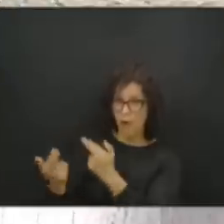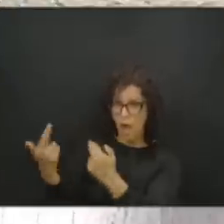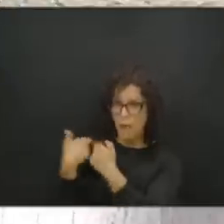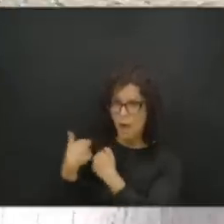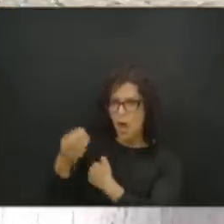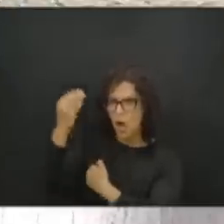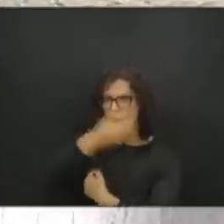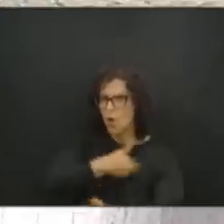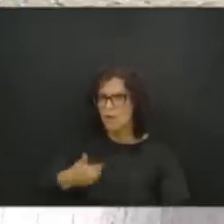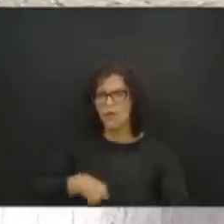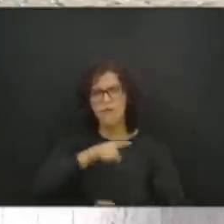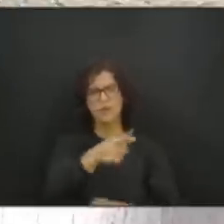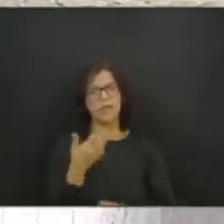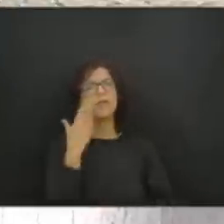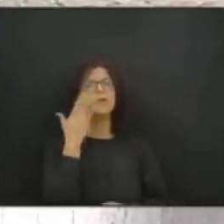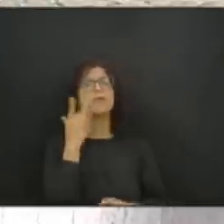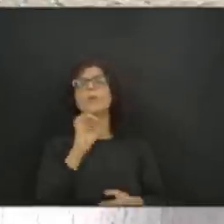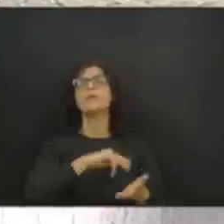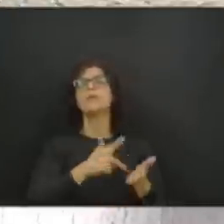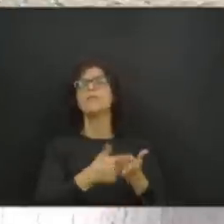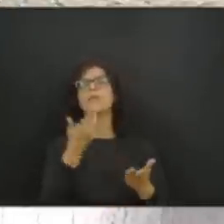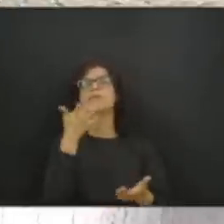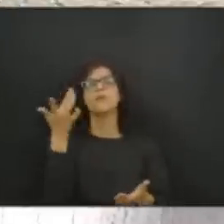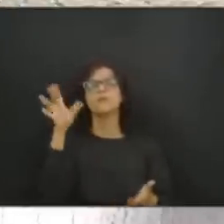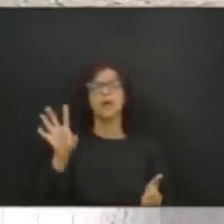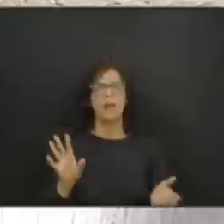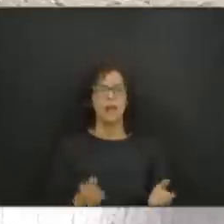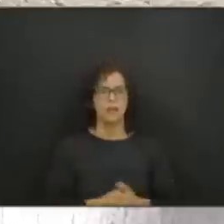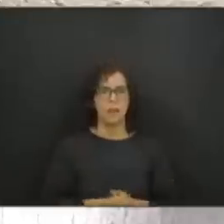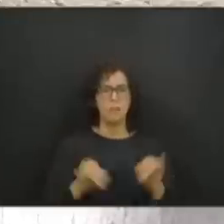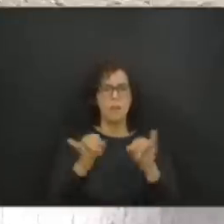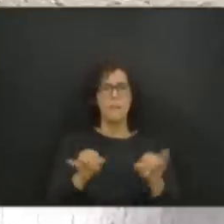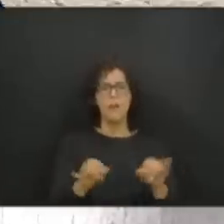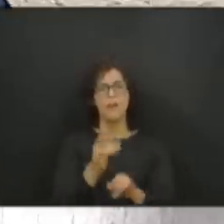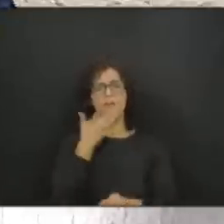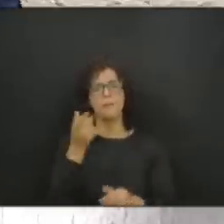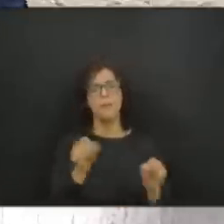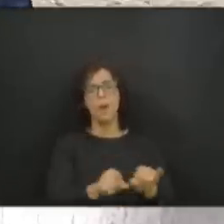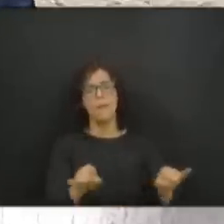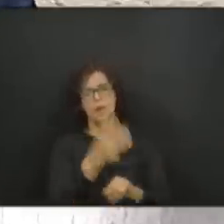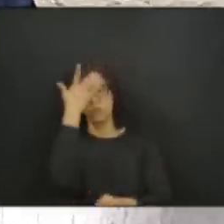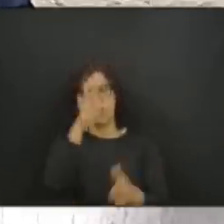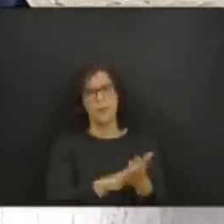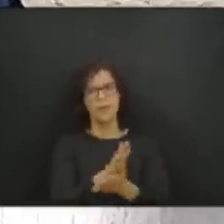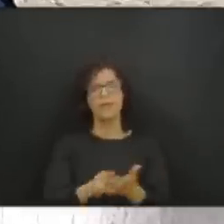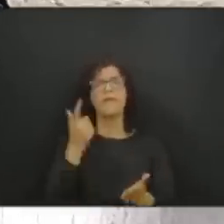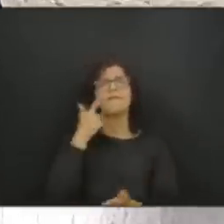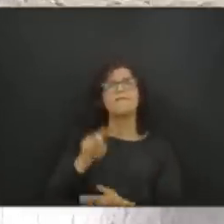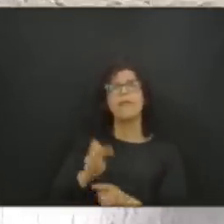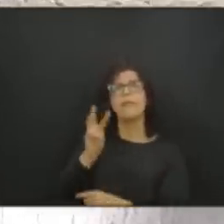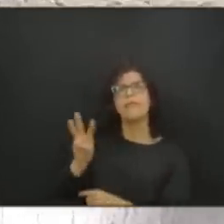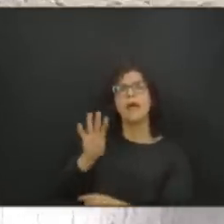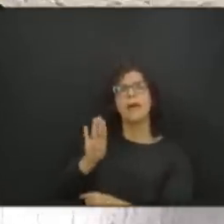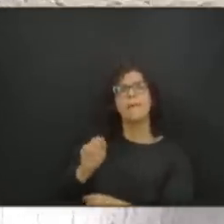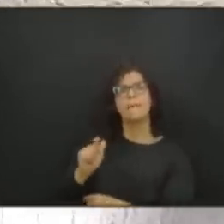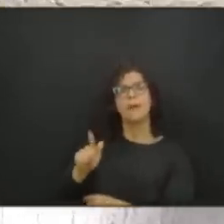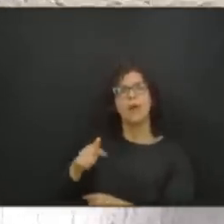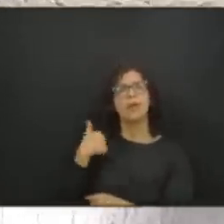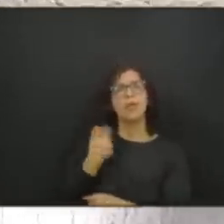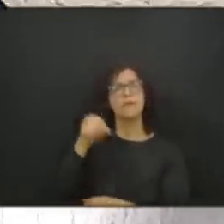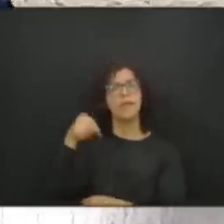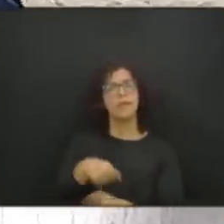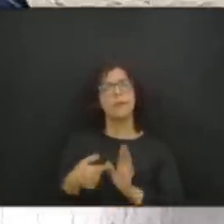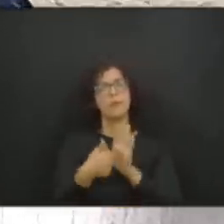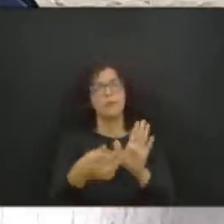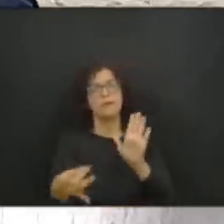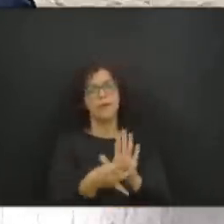algo que vossa excelência nem sabe o que tá falando nem sabe o que tá falando fica ouvindo blog E daí a gente tem